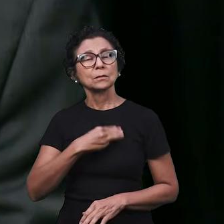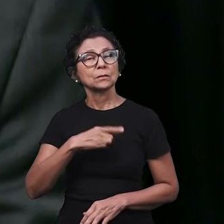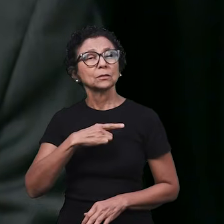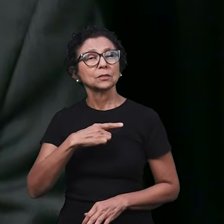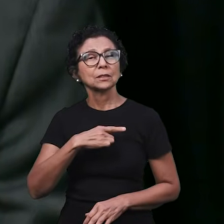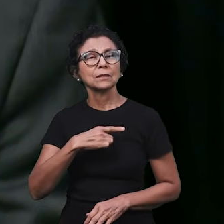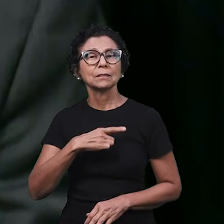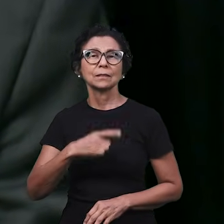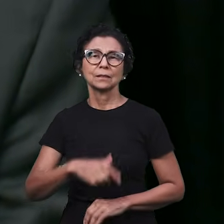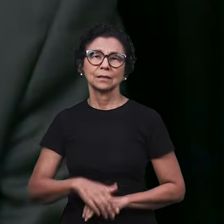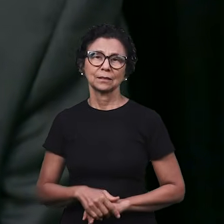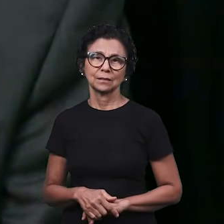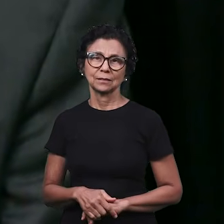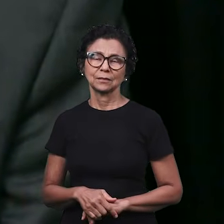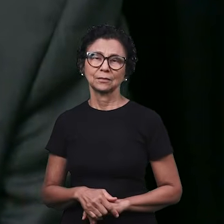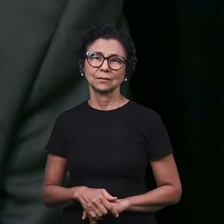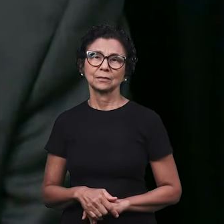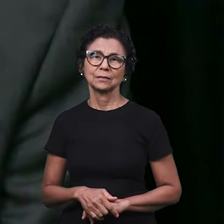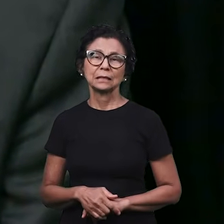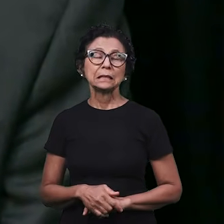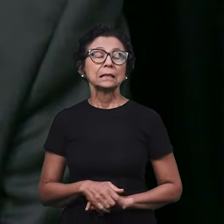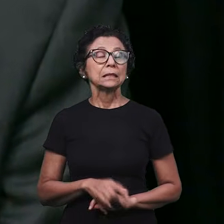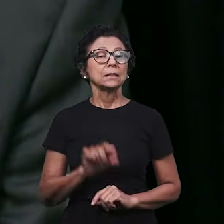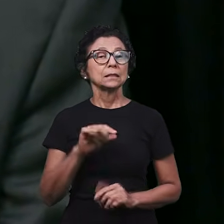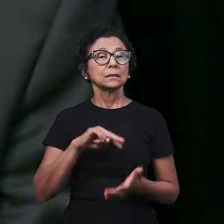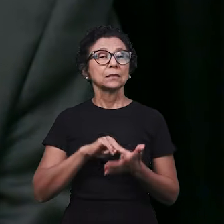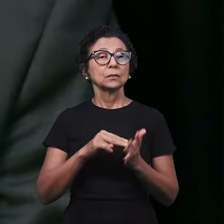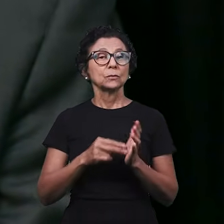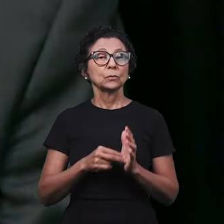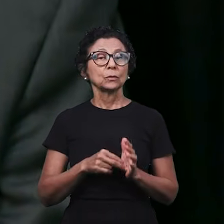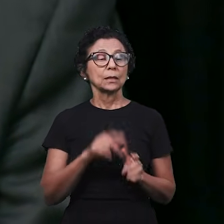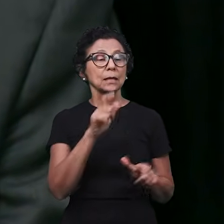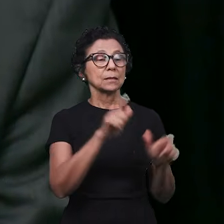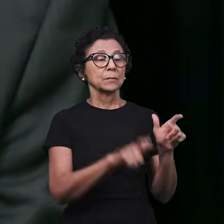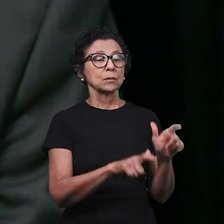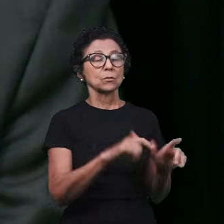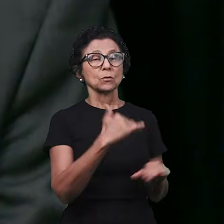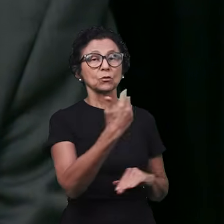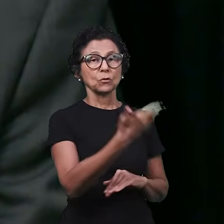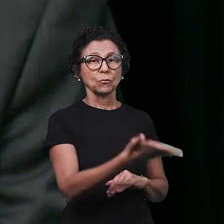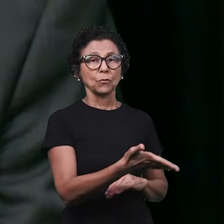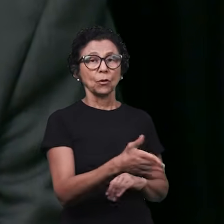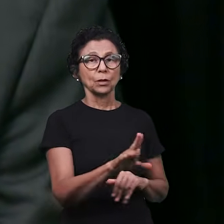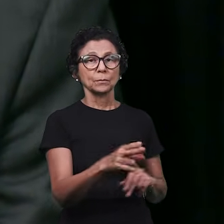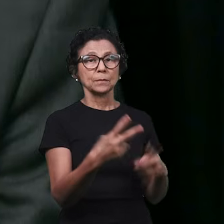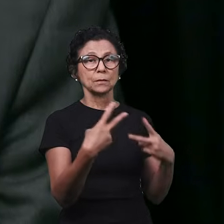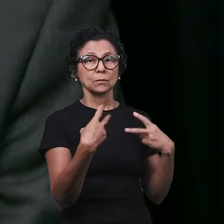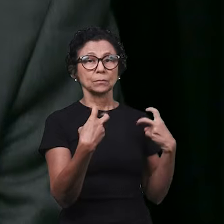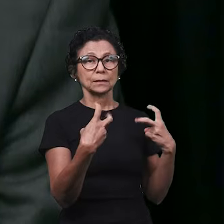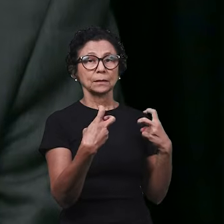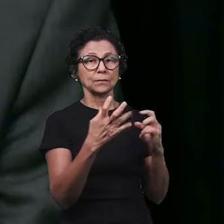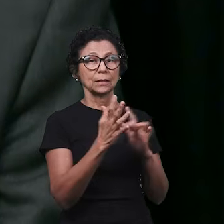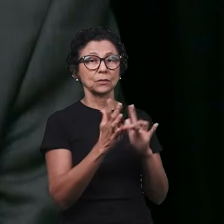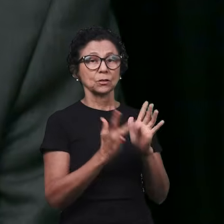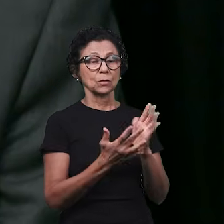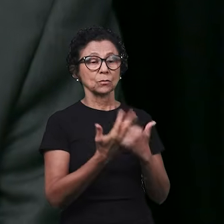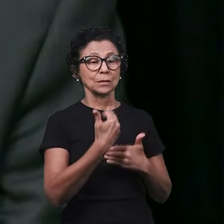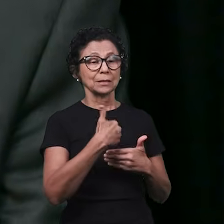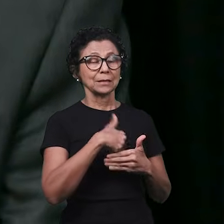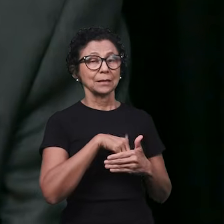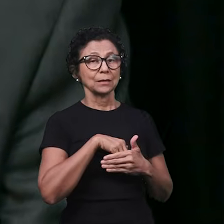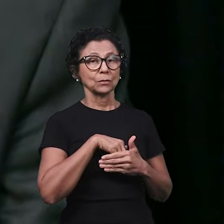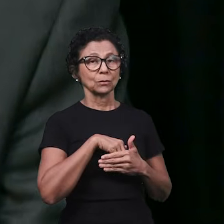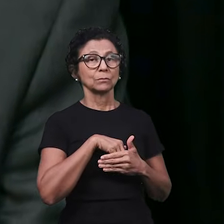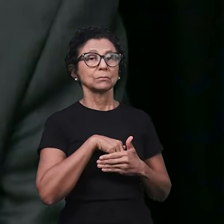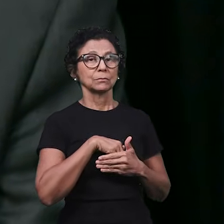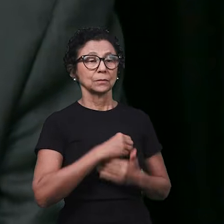ti. O mundo precisa de ver Jesus em nós, Cristo em nós, é a esperança da glória. Né? O